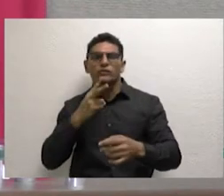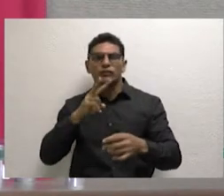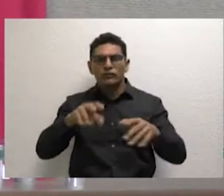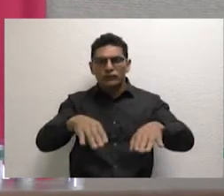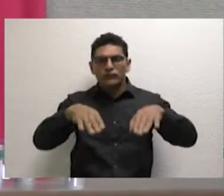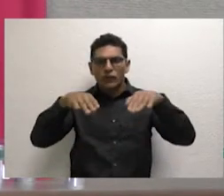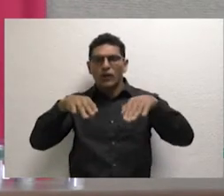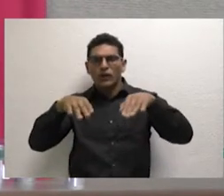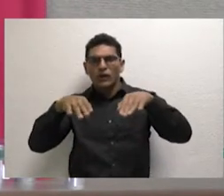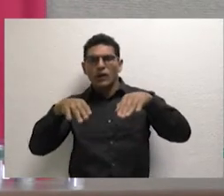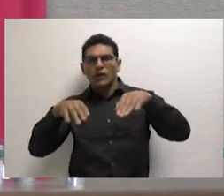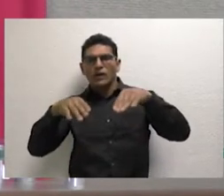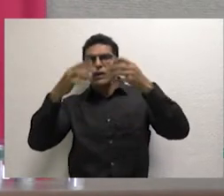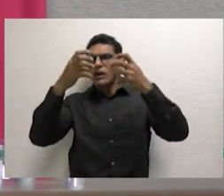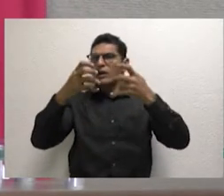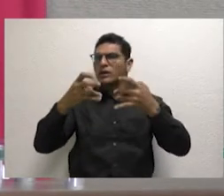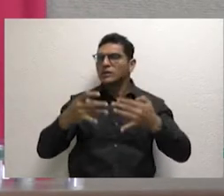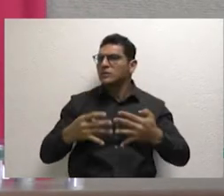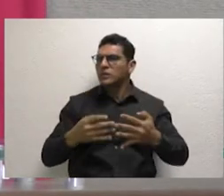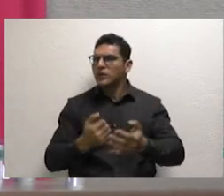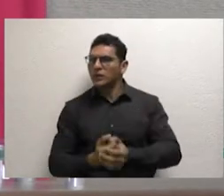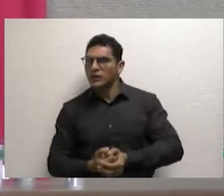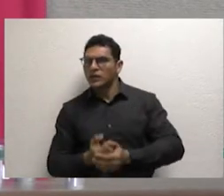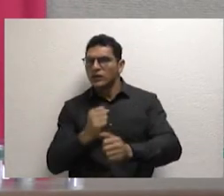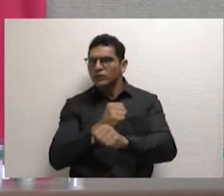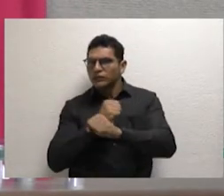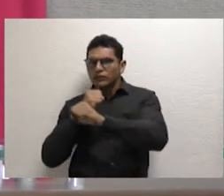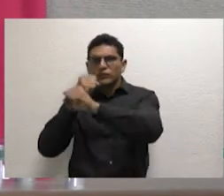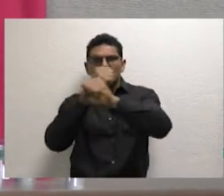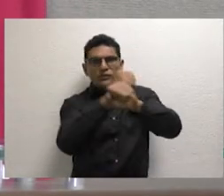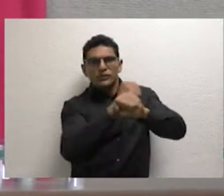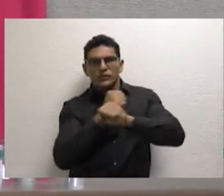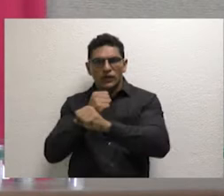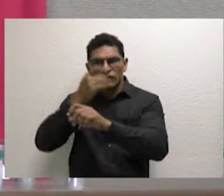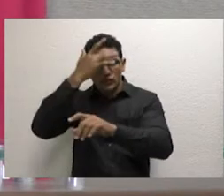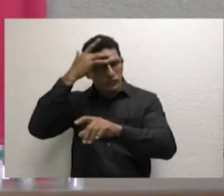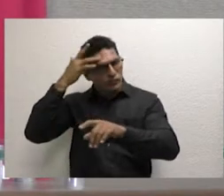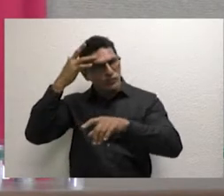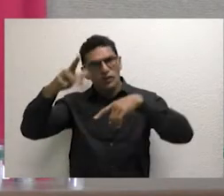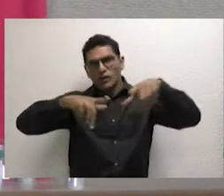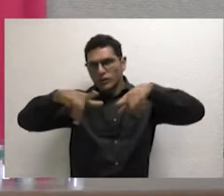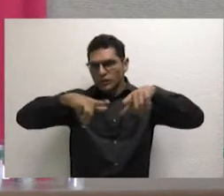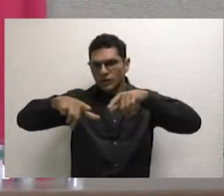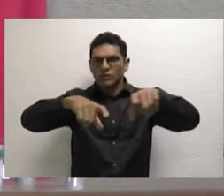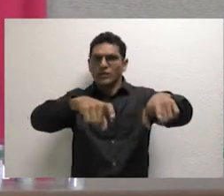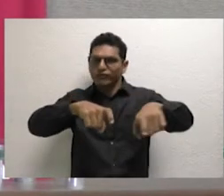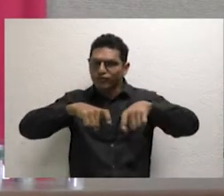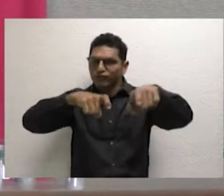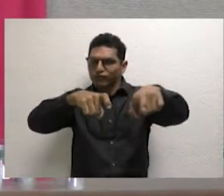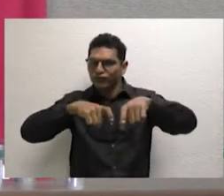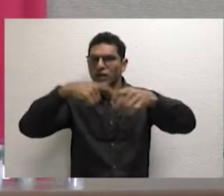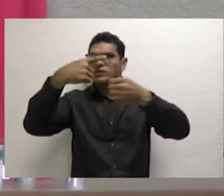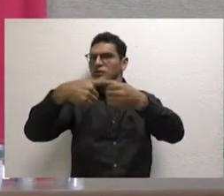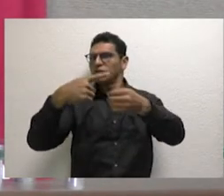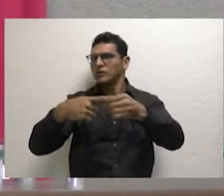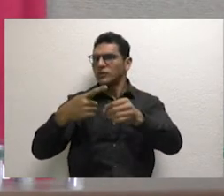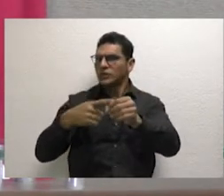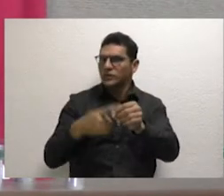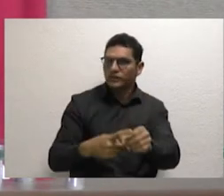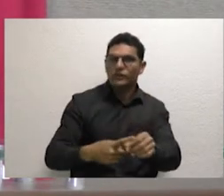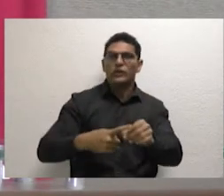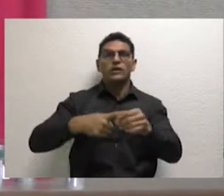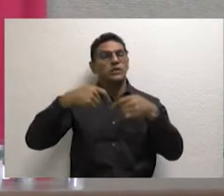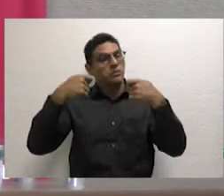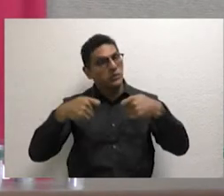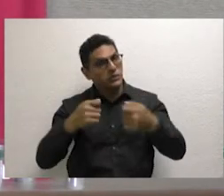sobre defender o nosso produtor rural, a população do interior que tanto depende do nosso setor primário